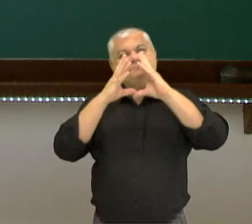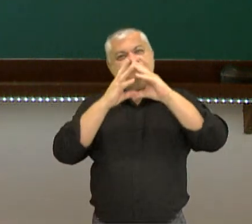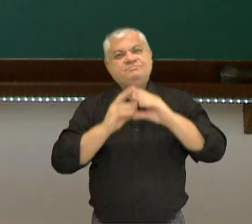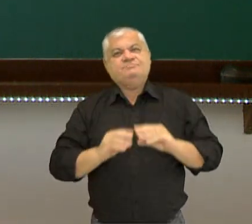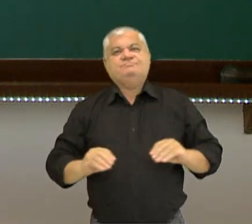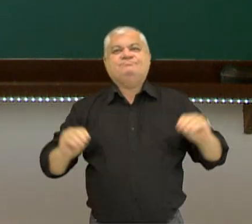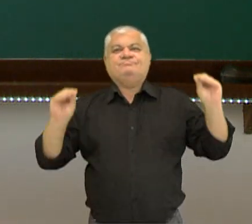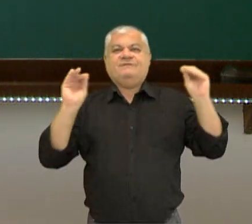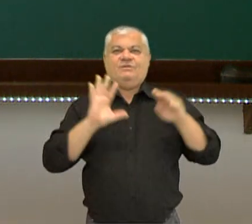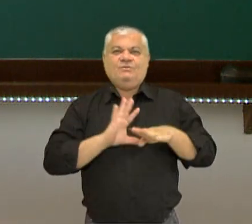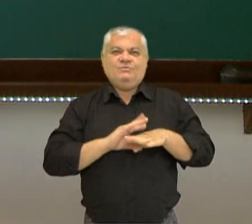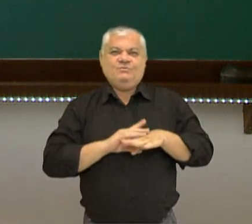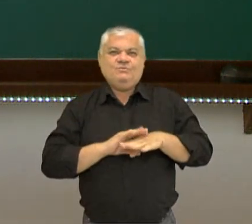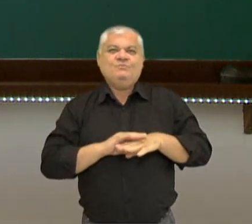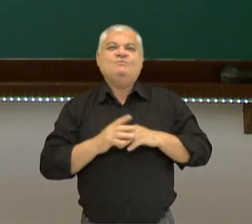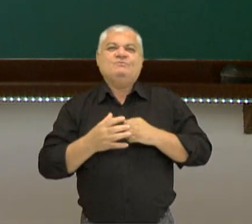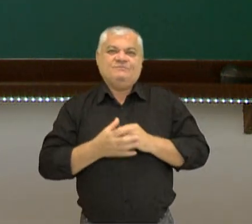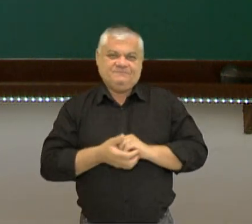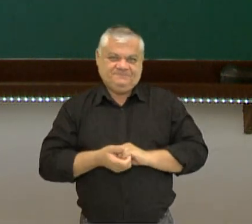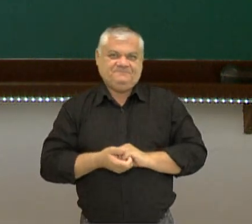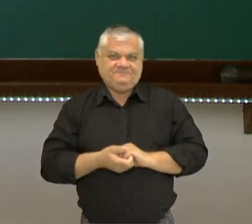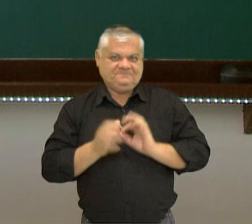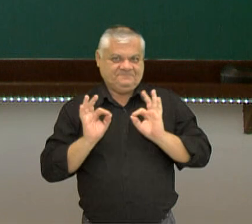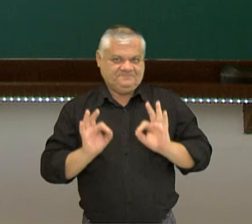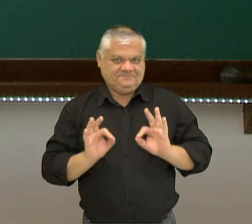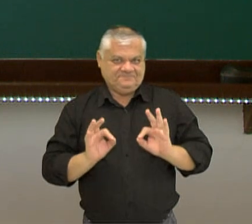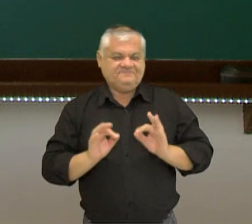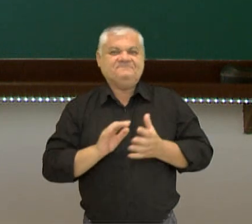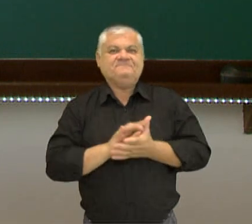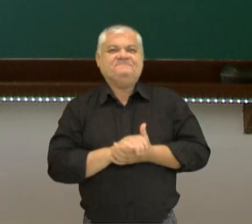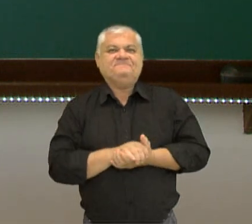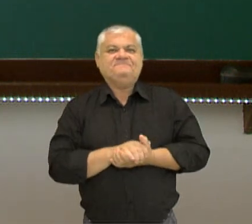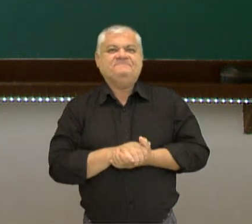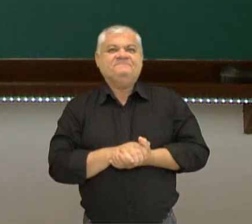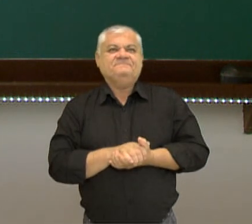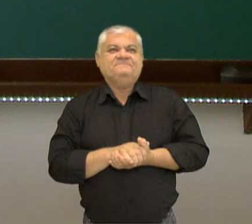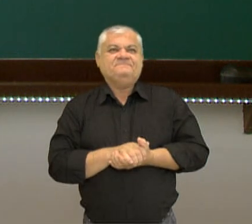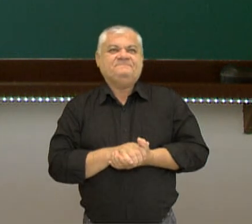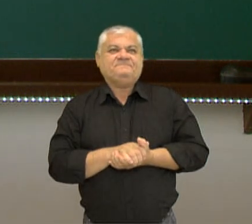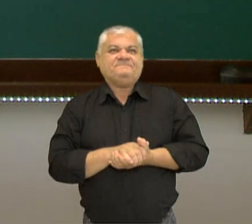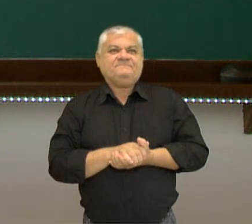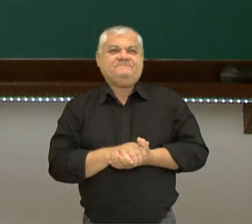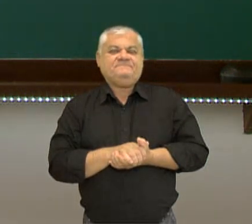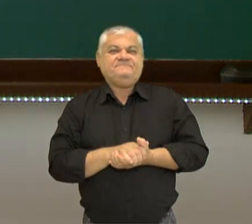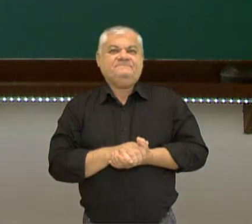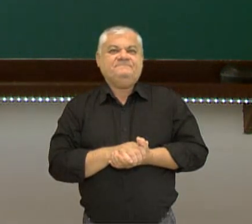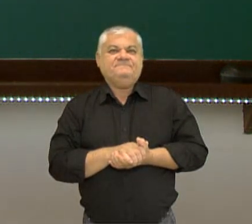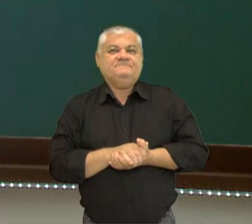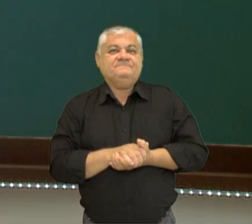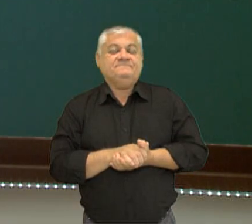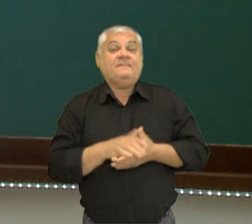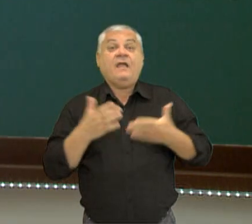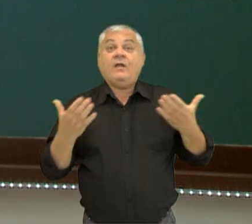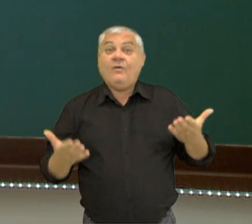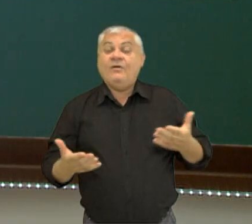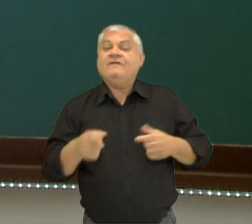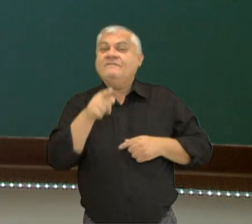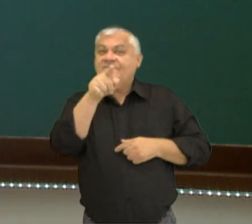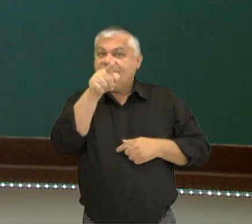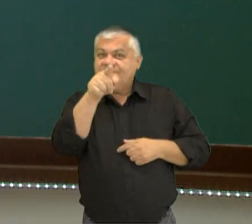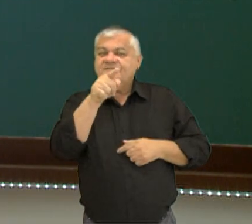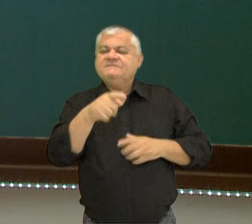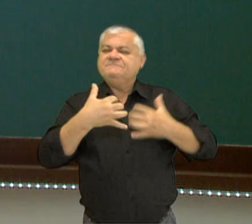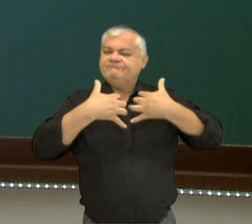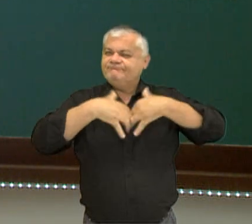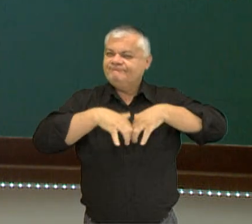mais quadros, episódios de rinite atacados aí. E aí temos mais uma questão